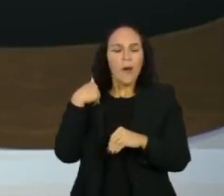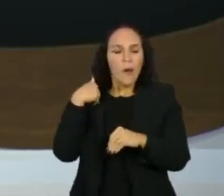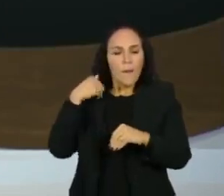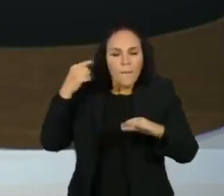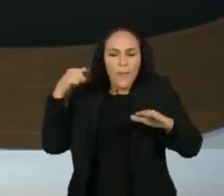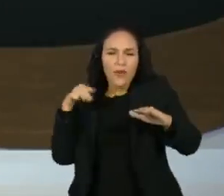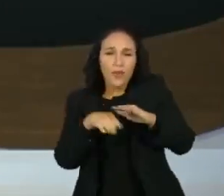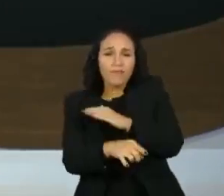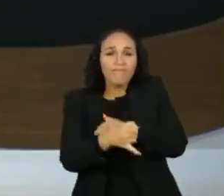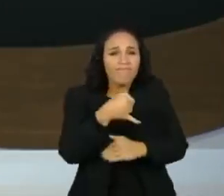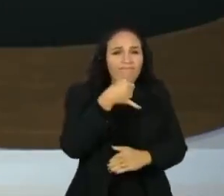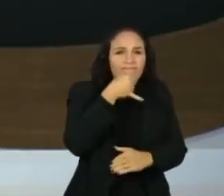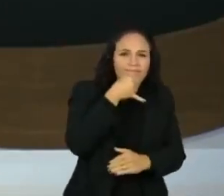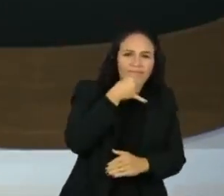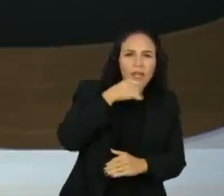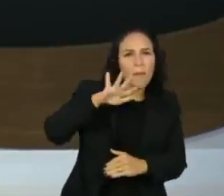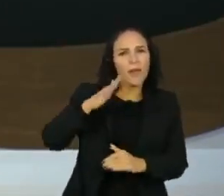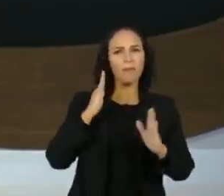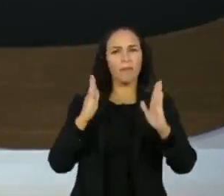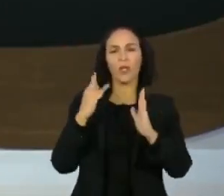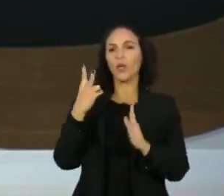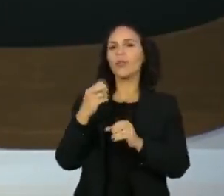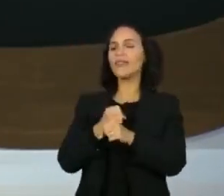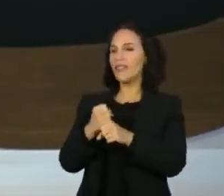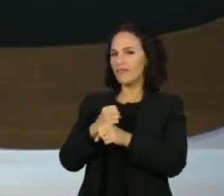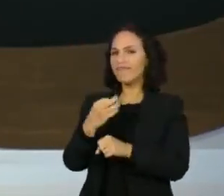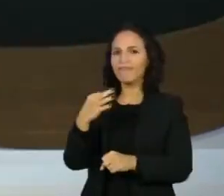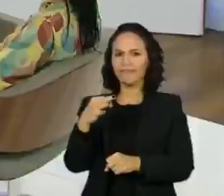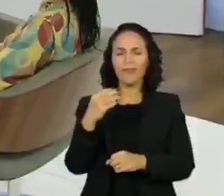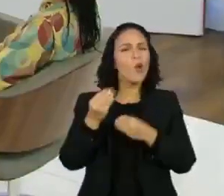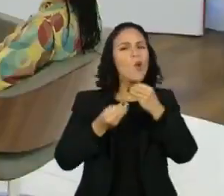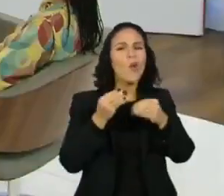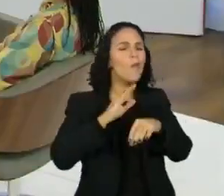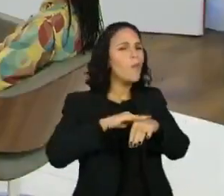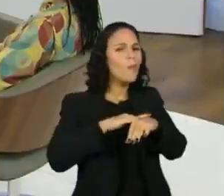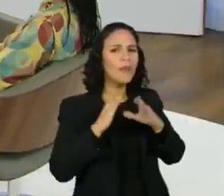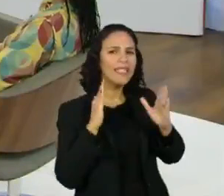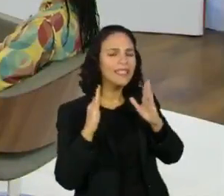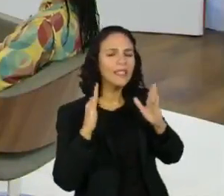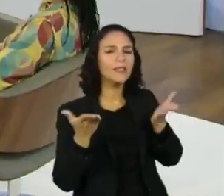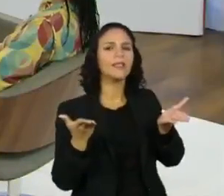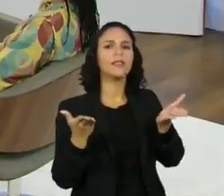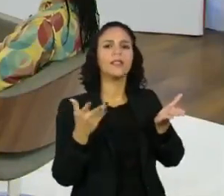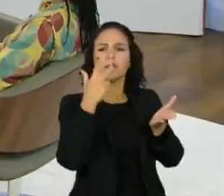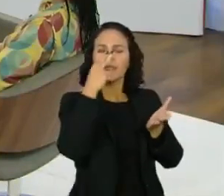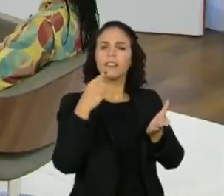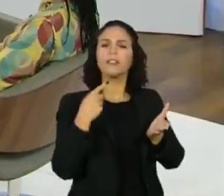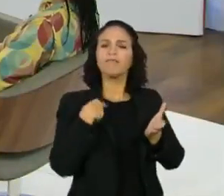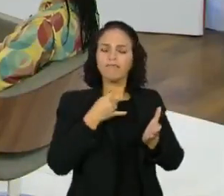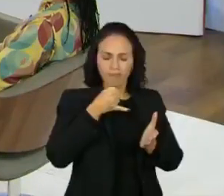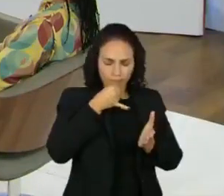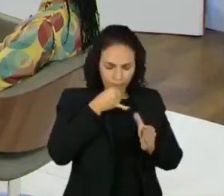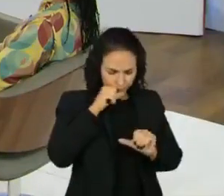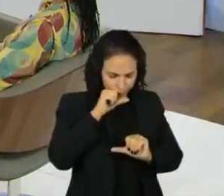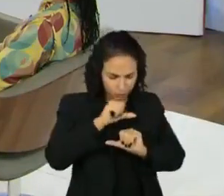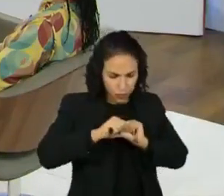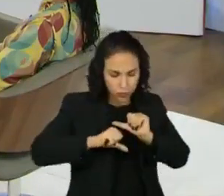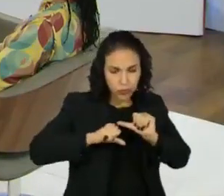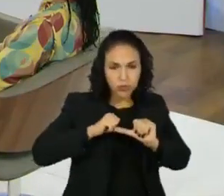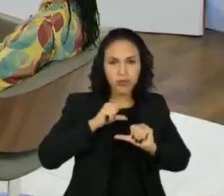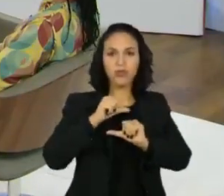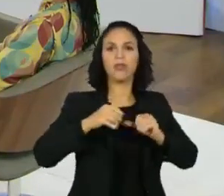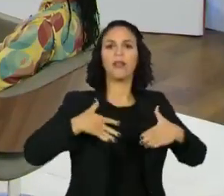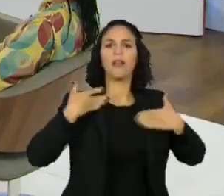profundamente numa tristeza que durou uns 2 anos. Como foi esse momento? O que te fez sair dessa tristeza? E quando